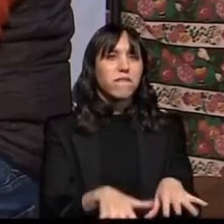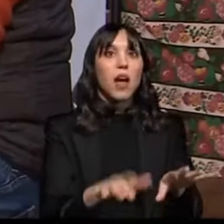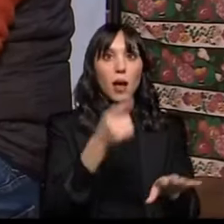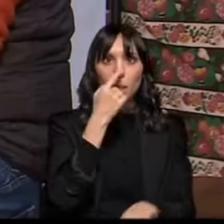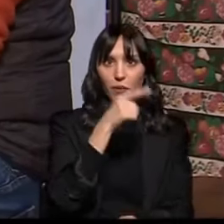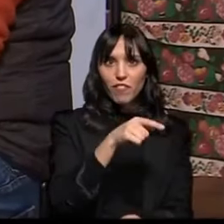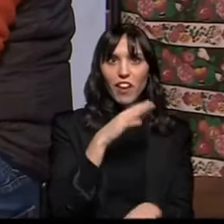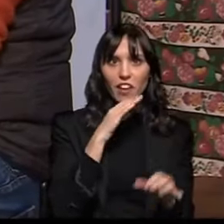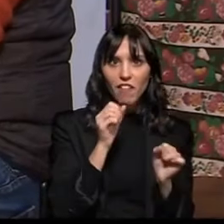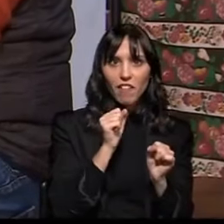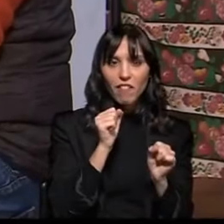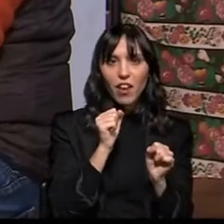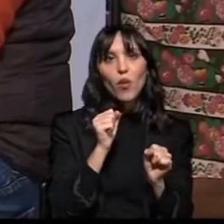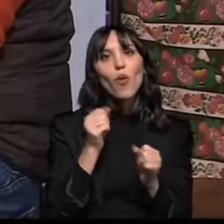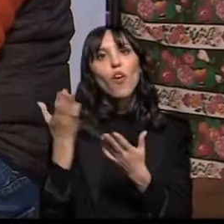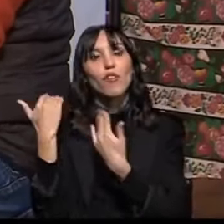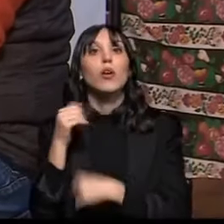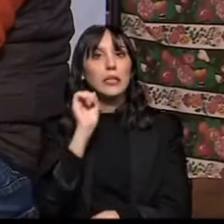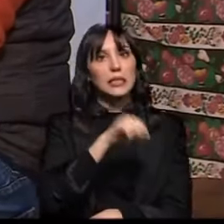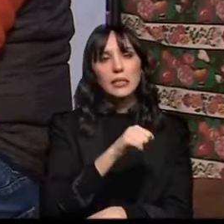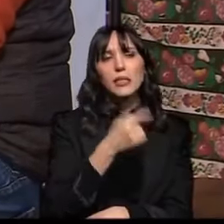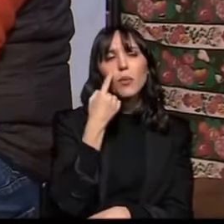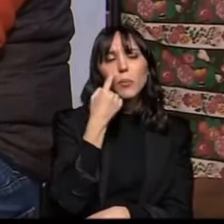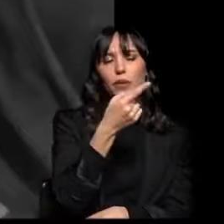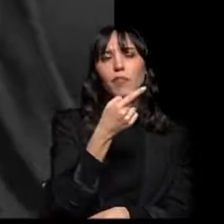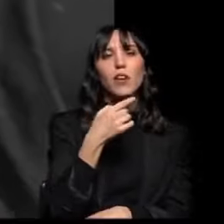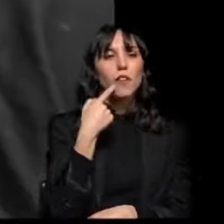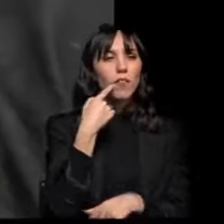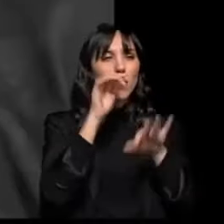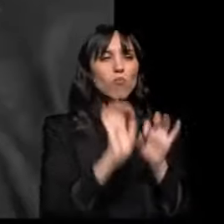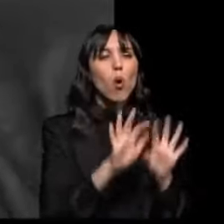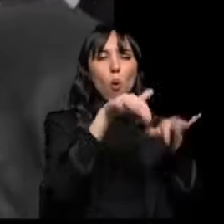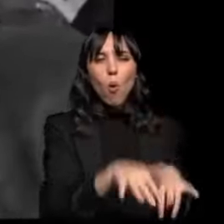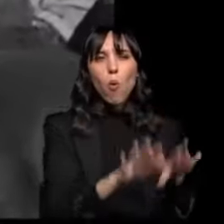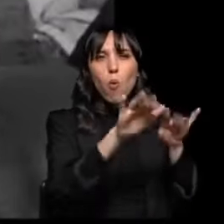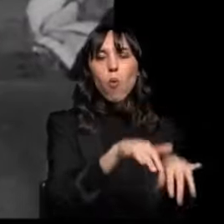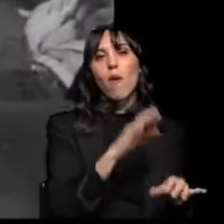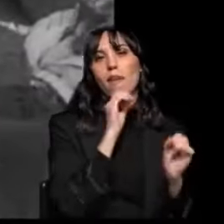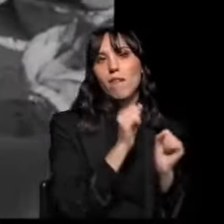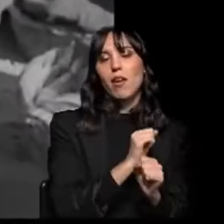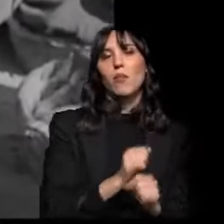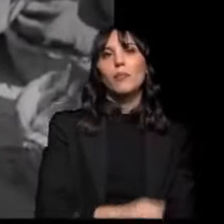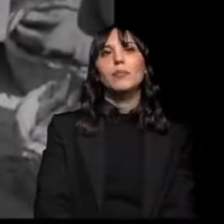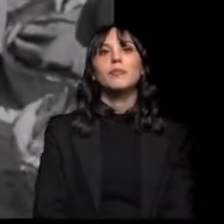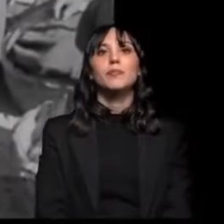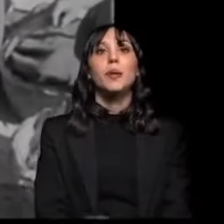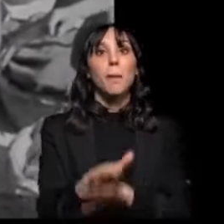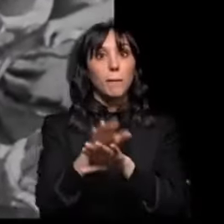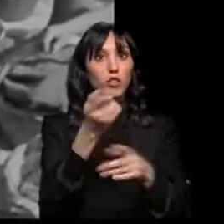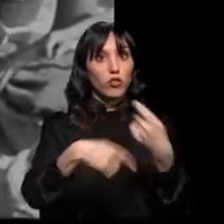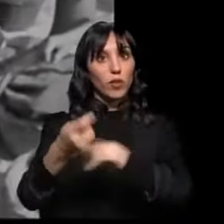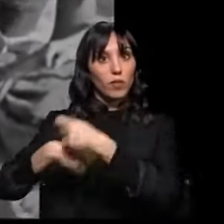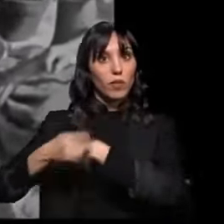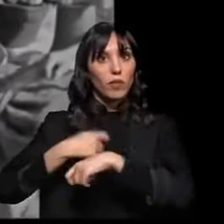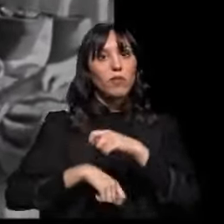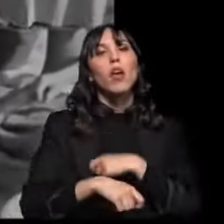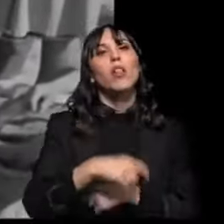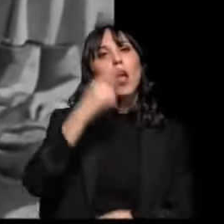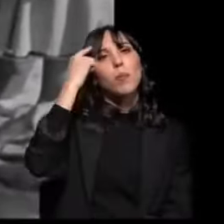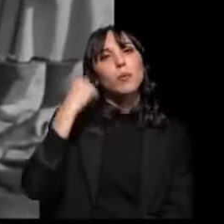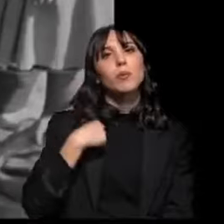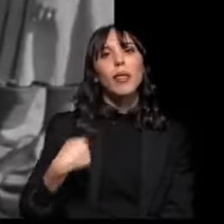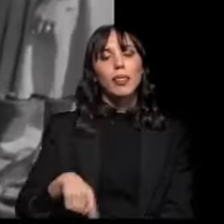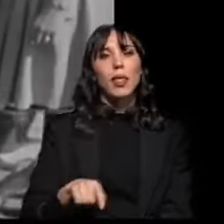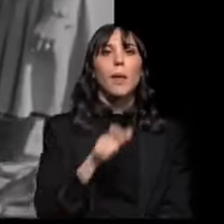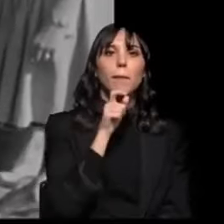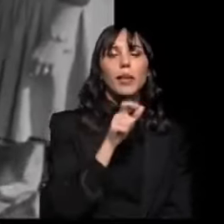do que de verão? Sim, sim. Eu gosto mais de ver as ondas do mar. Quem vende o peixe, eu sei que há ali duas designações e é